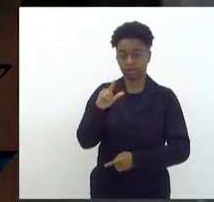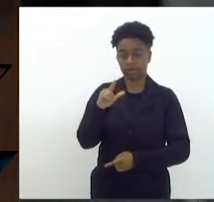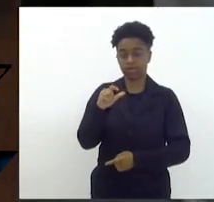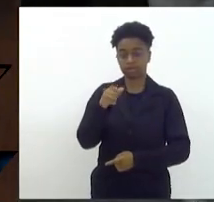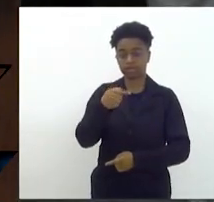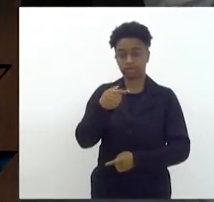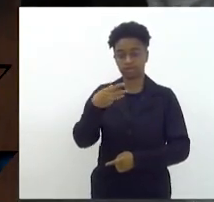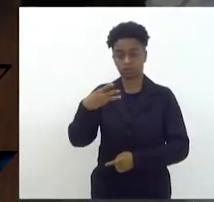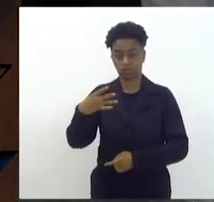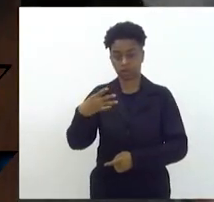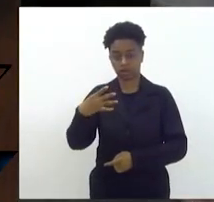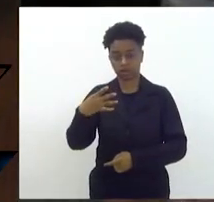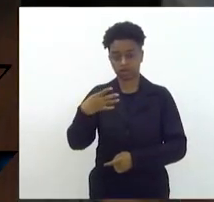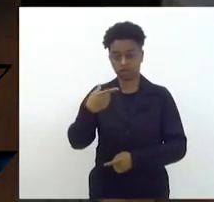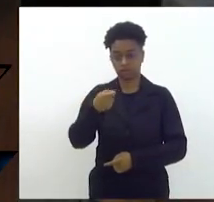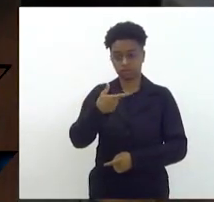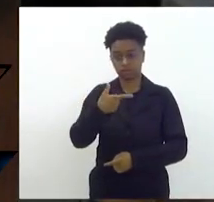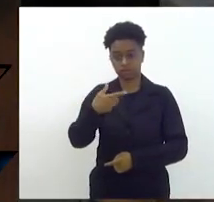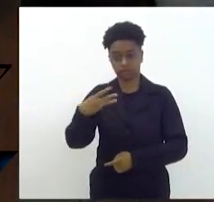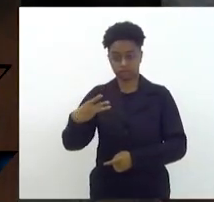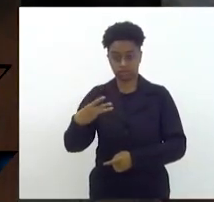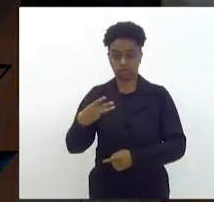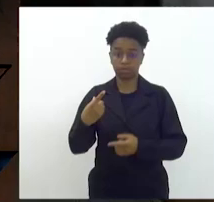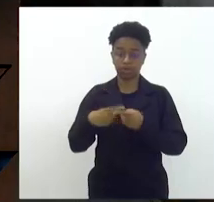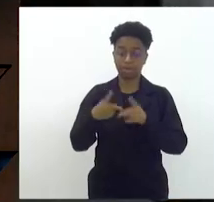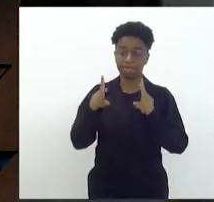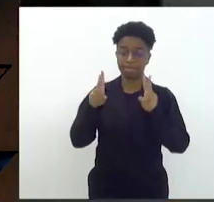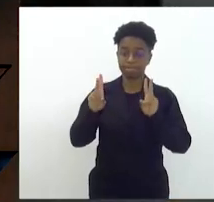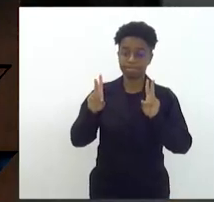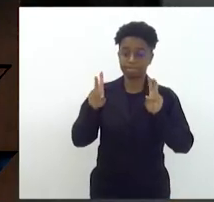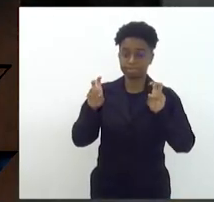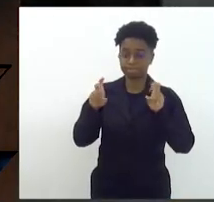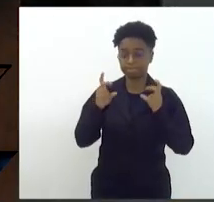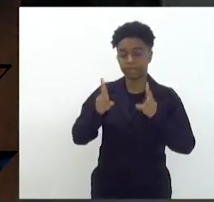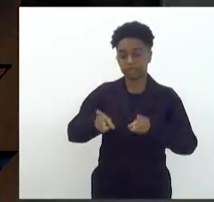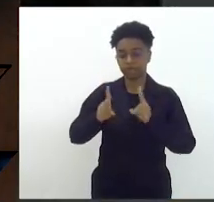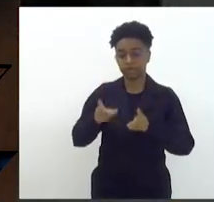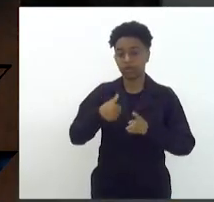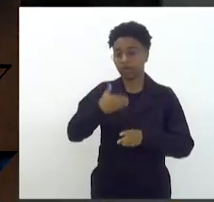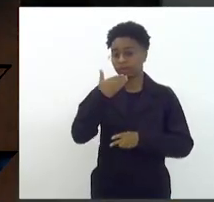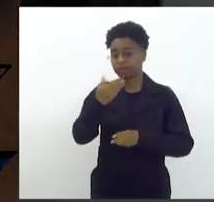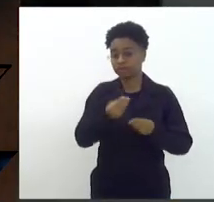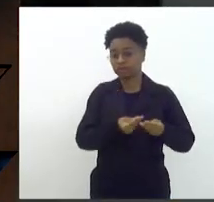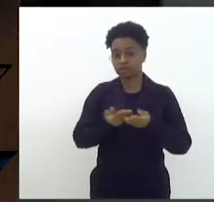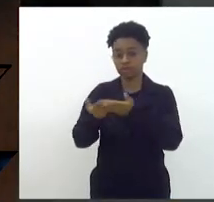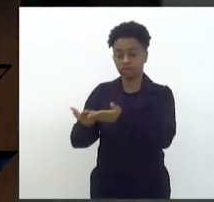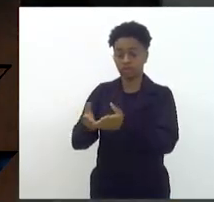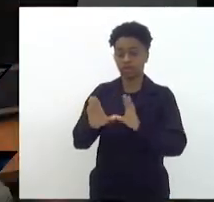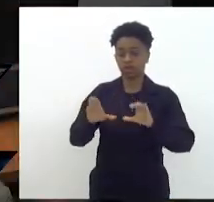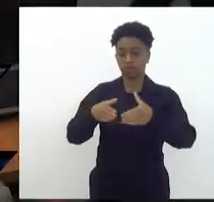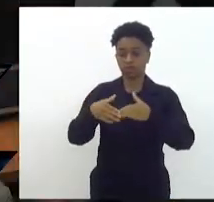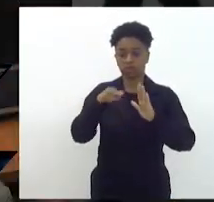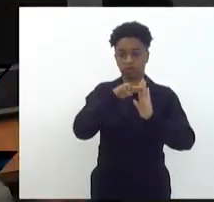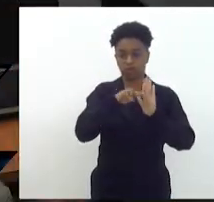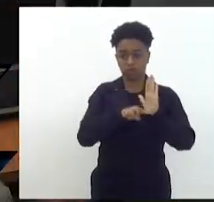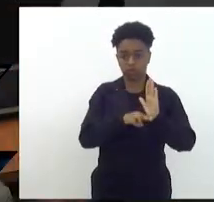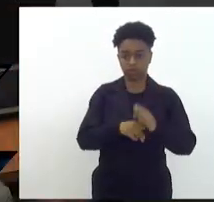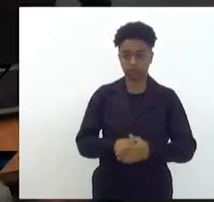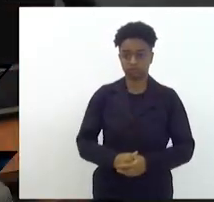23 que também trata da mesma matéria aí gostaria só de fazer um pedido de remeter para comissão de normas